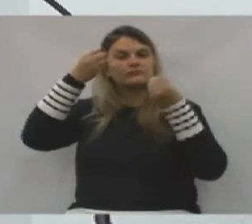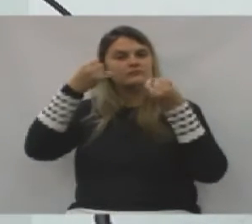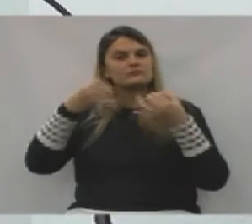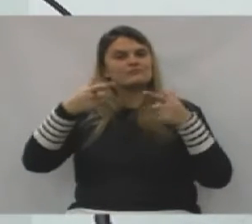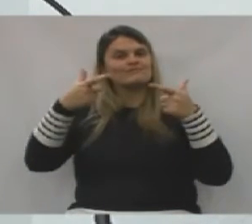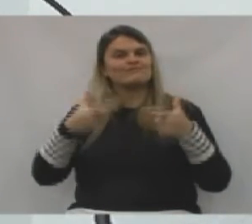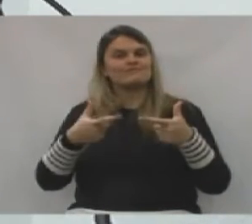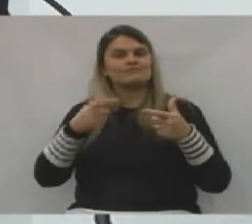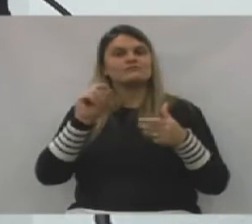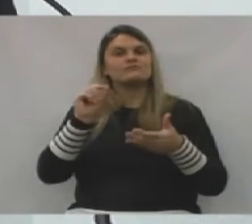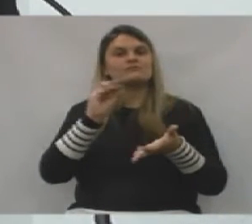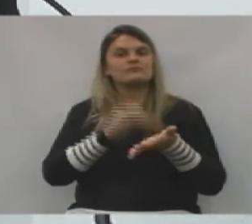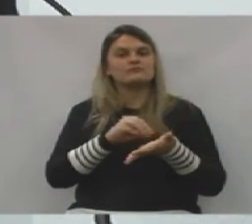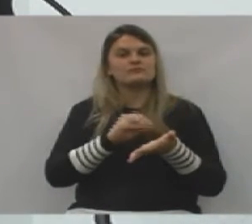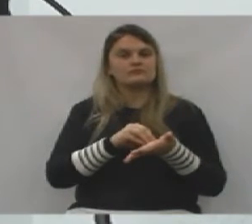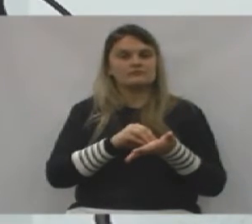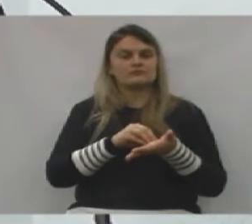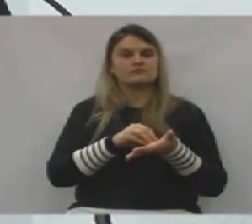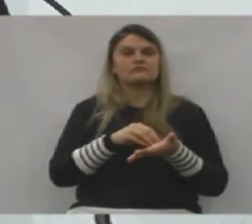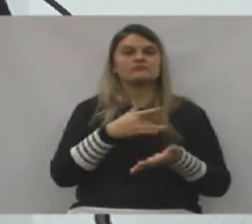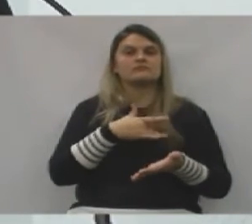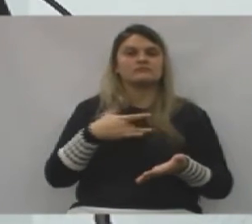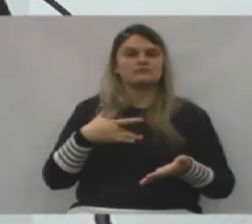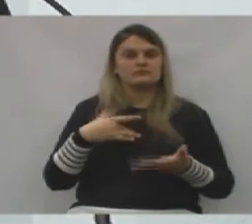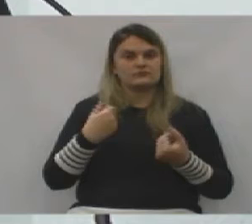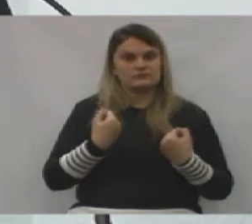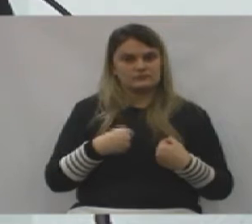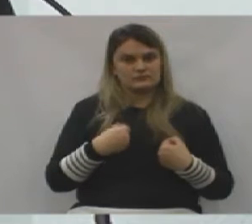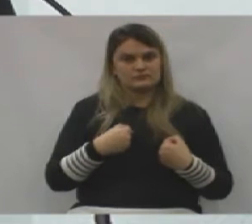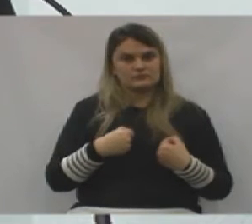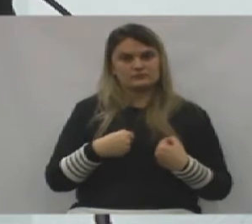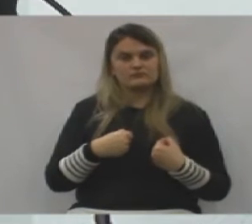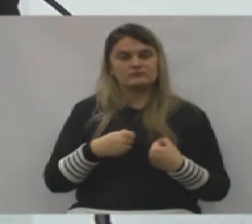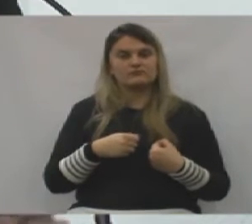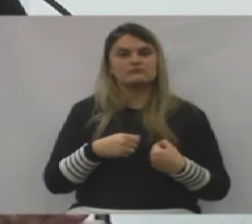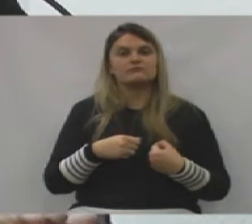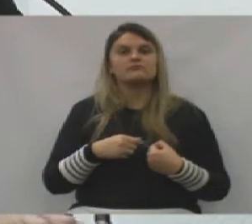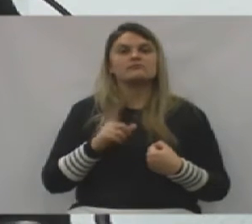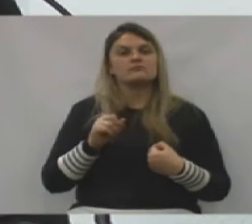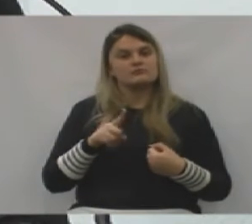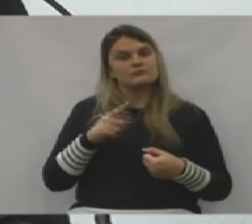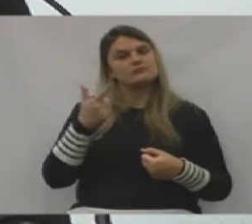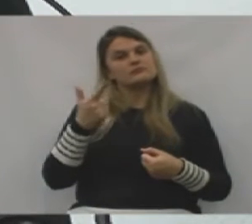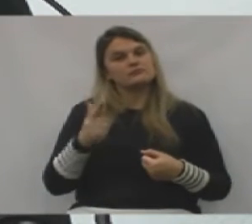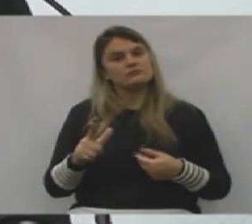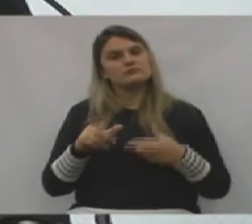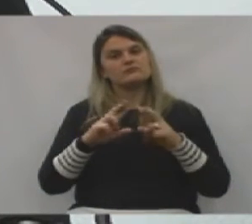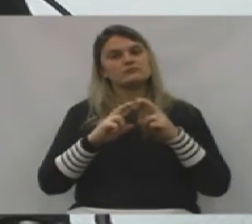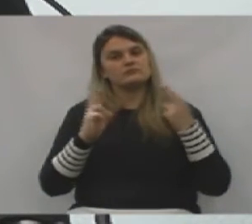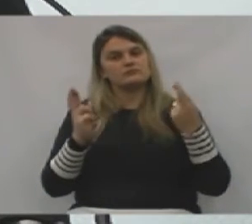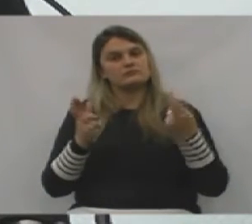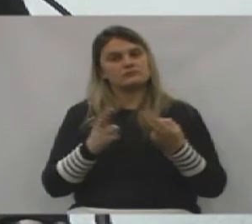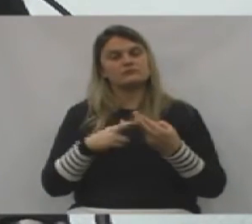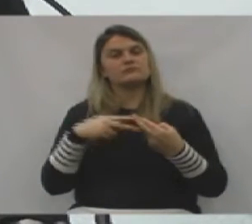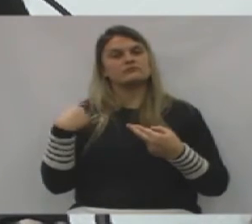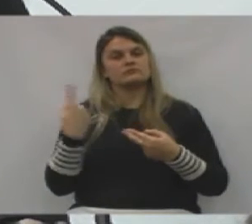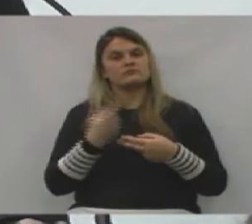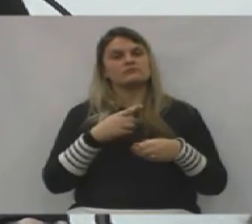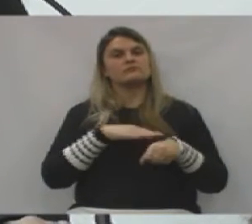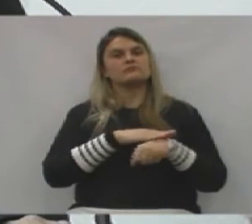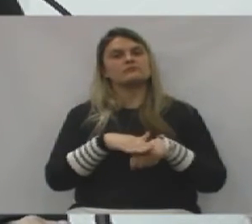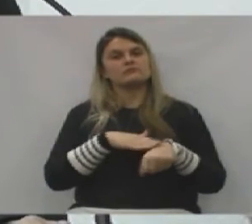que seriam as deficiências que a saúde precisava. Então, foi ali que, mais uma reunião, então, nós conversando